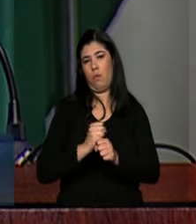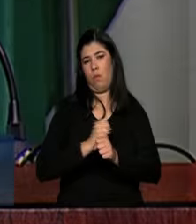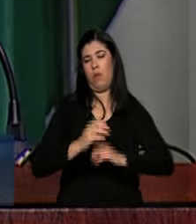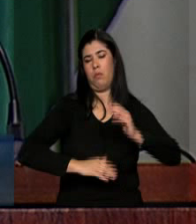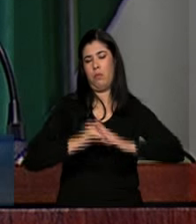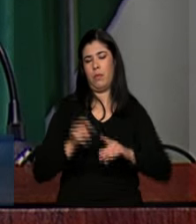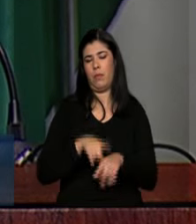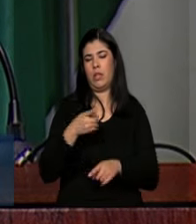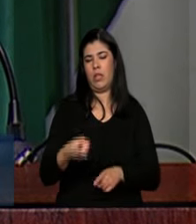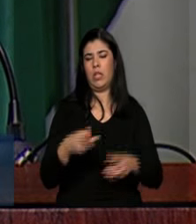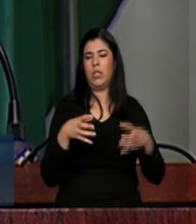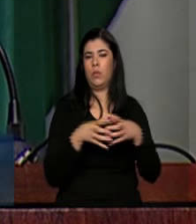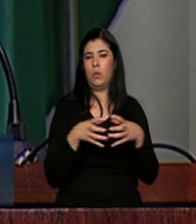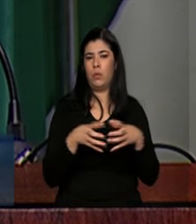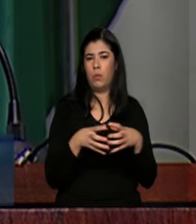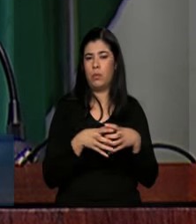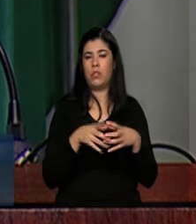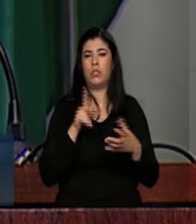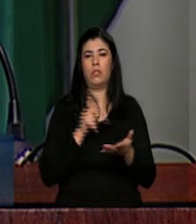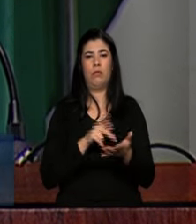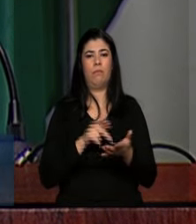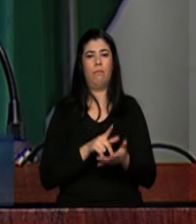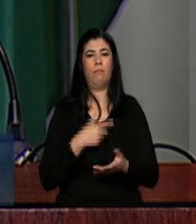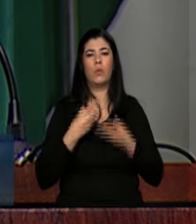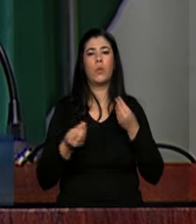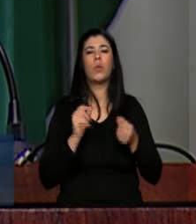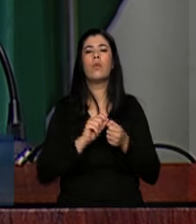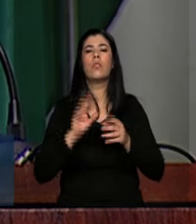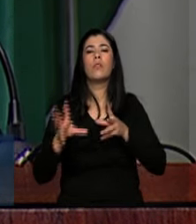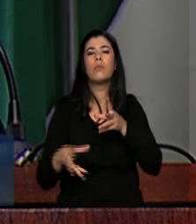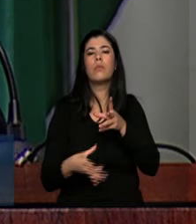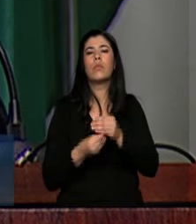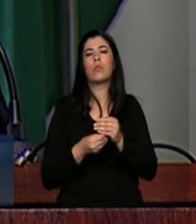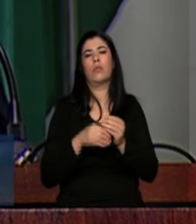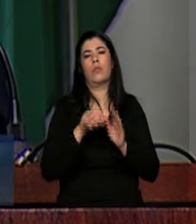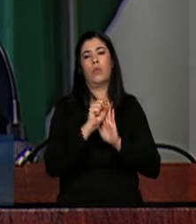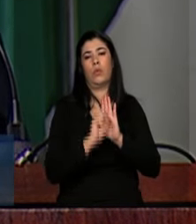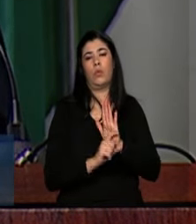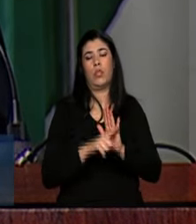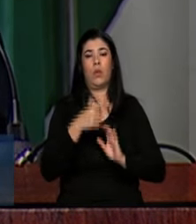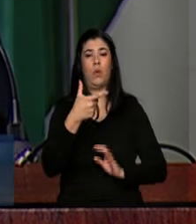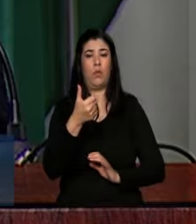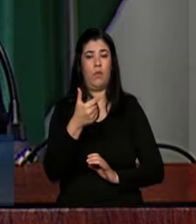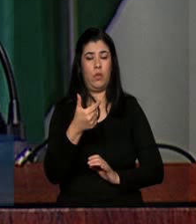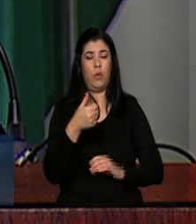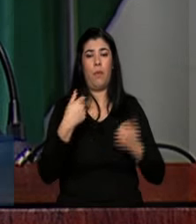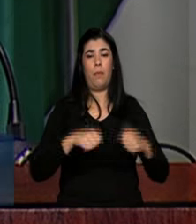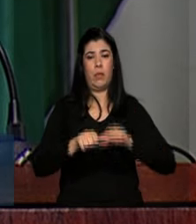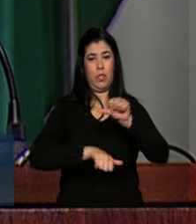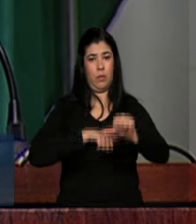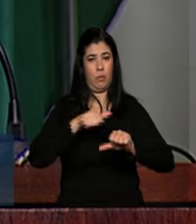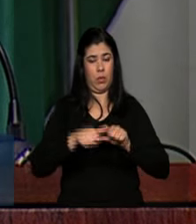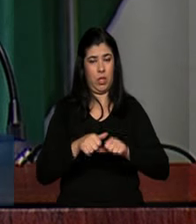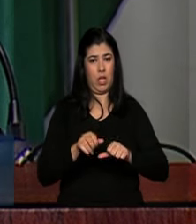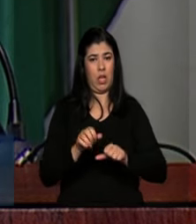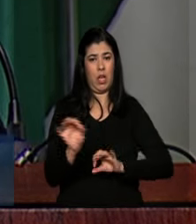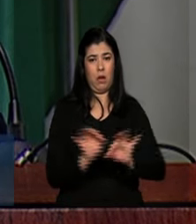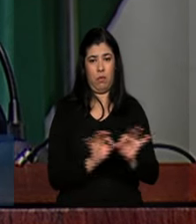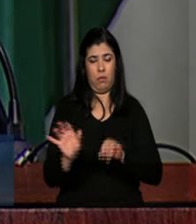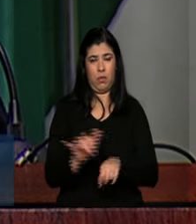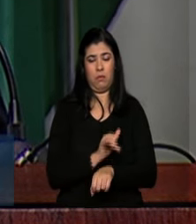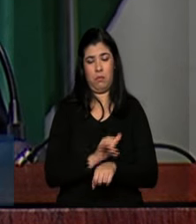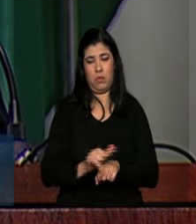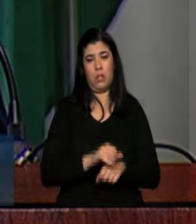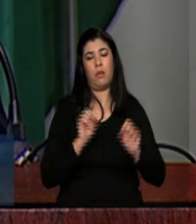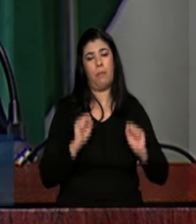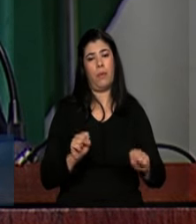cuja composição atual não tem mais cabimento no século XXI, deve passar por mudanças em sua estrutura para que